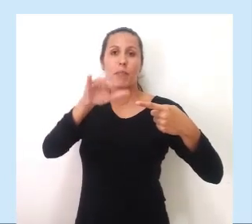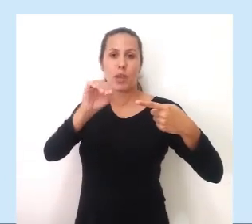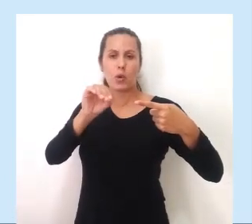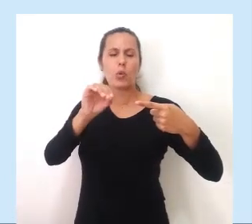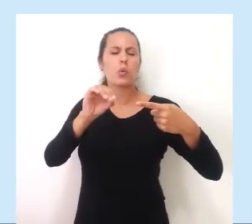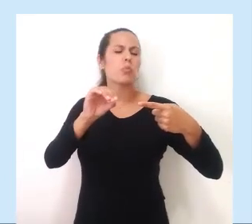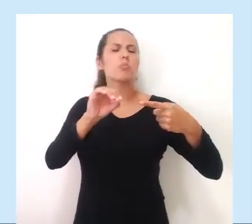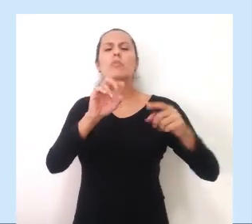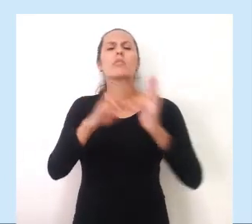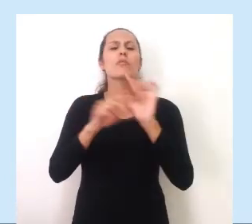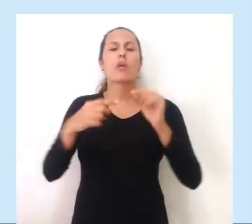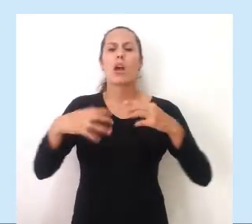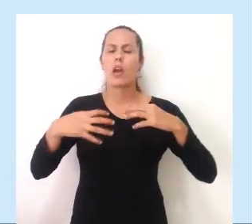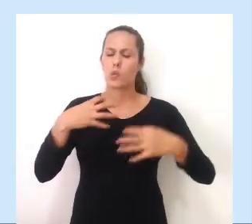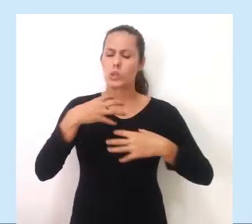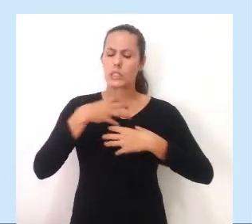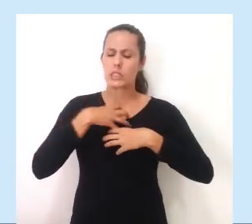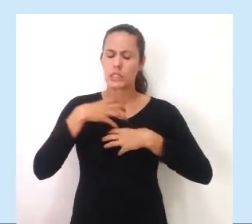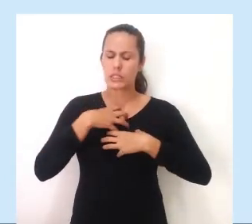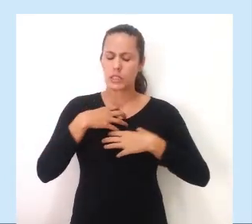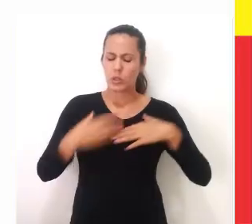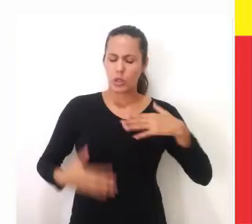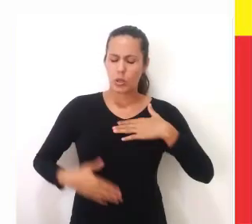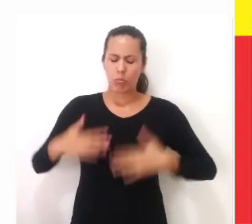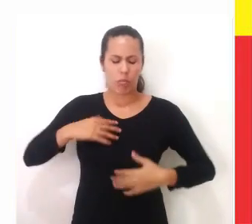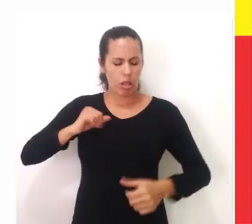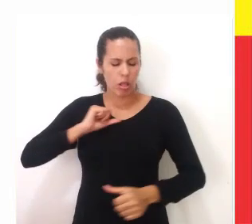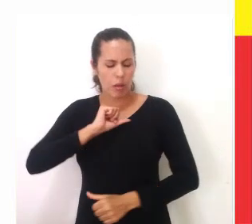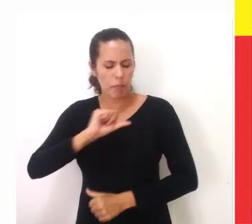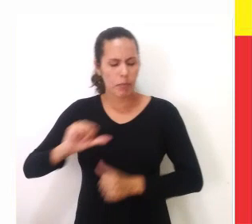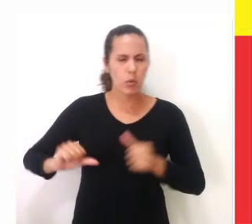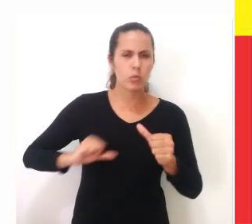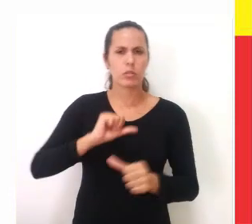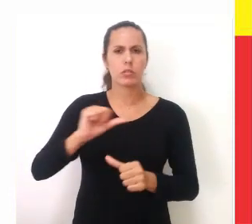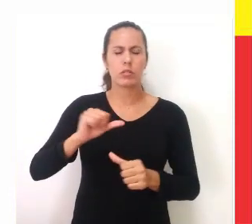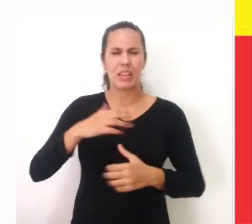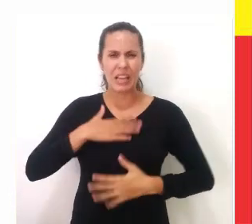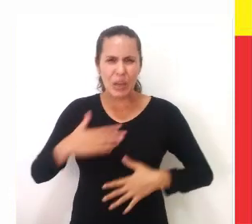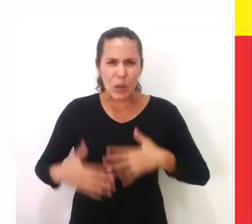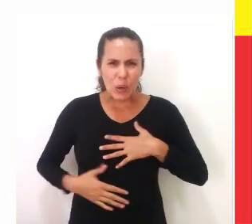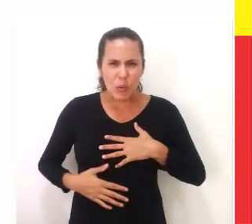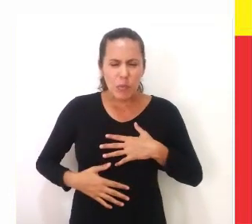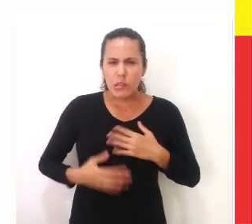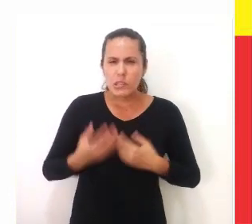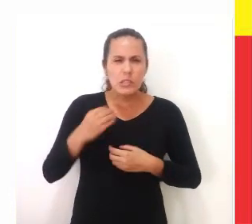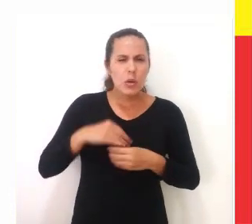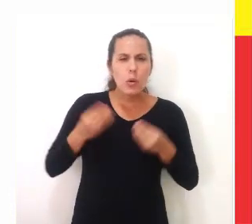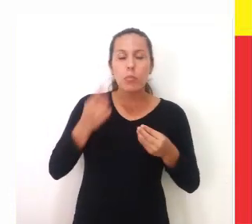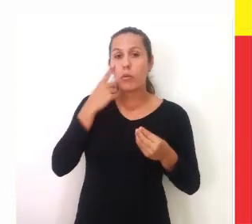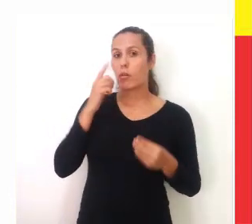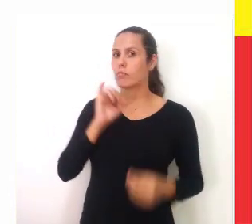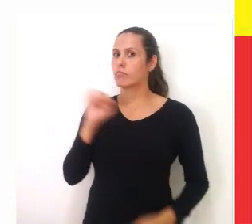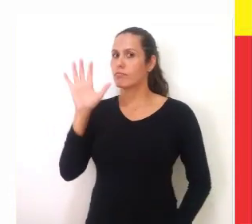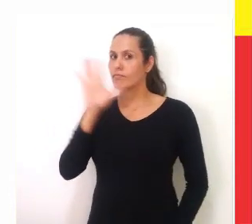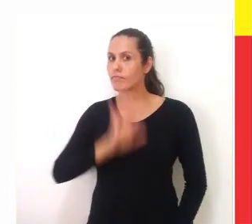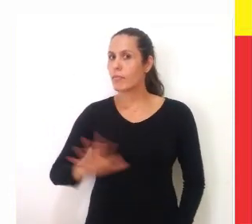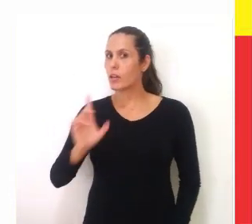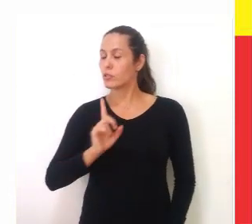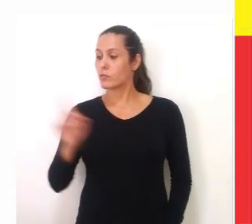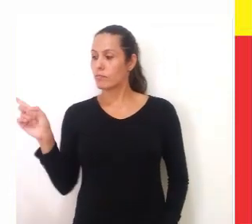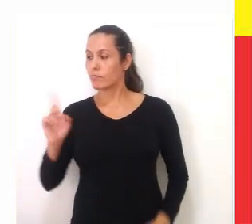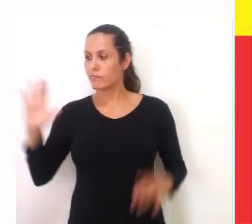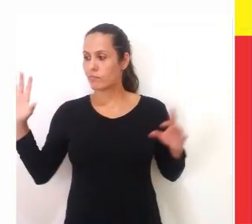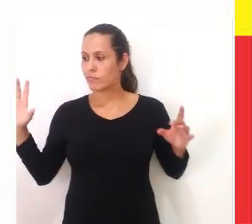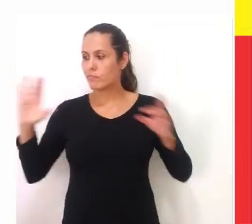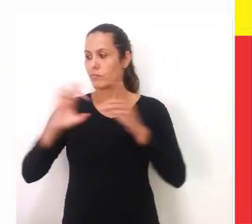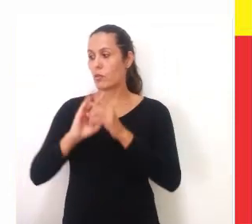sinto mudanças, alterações no meu corpo. Alterações no meu corpo? Não. Olha só o slide,